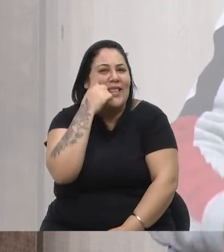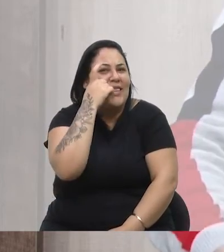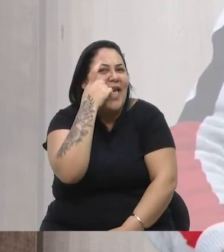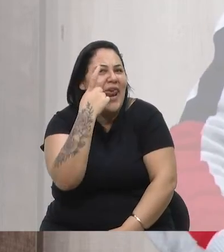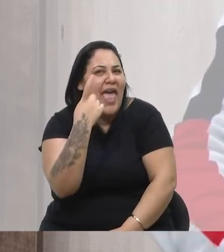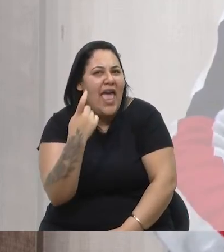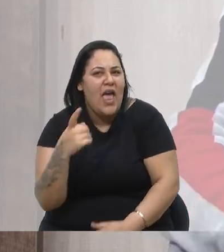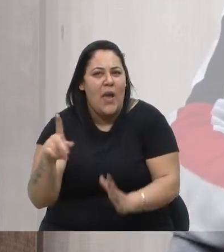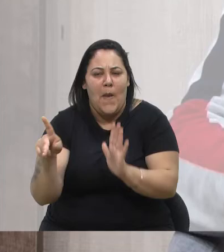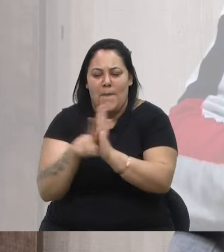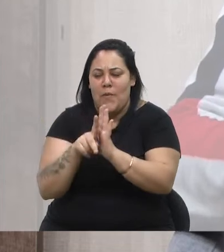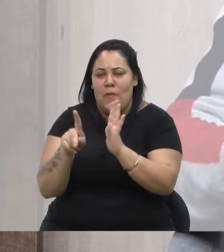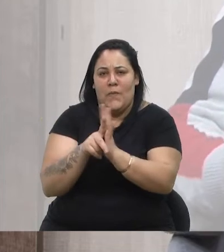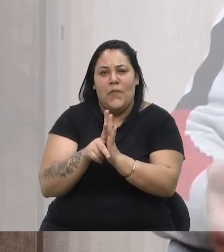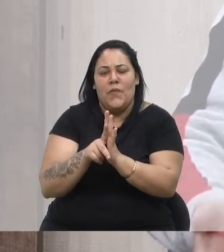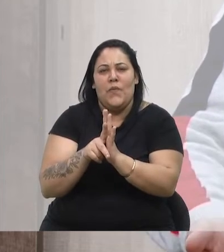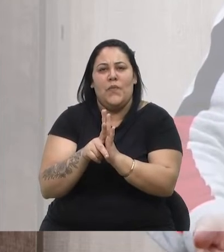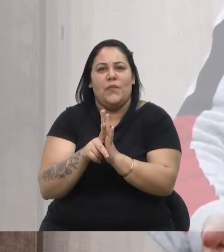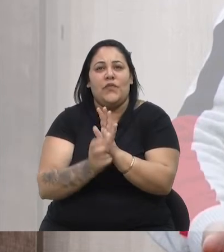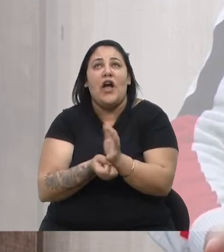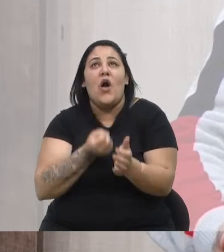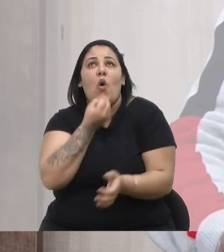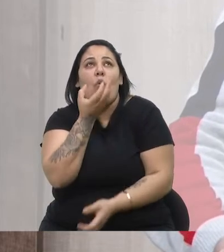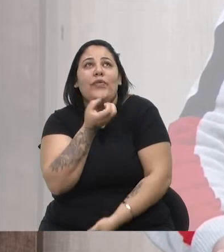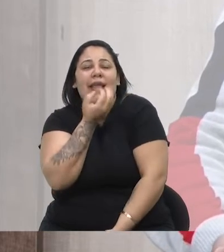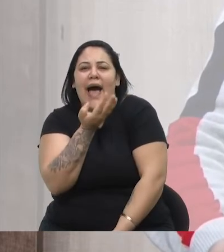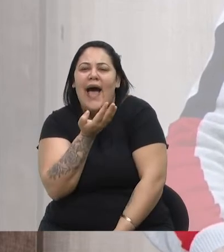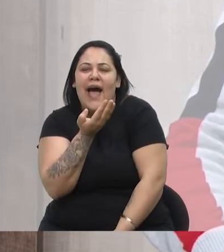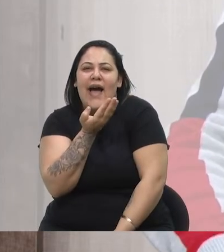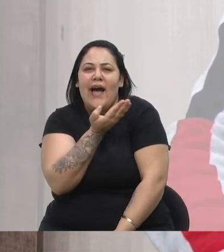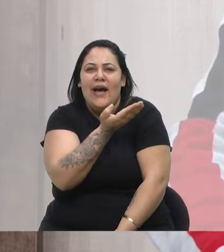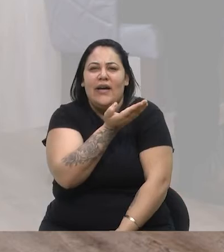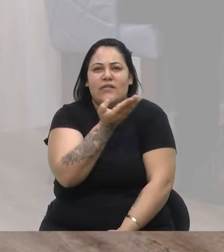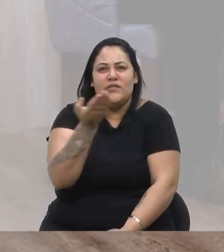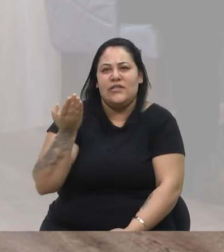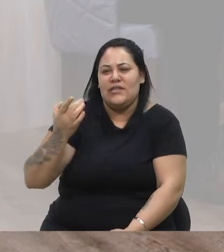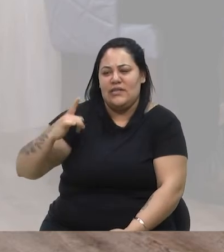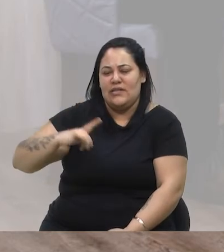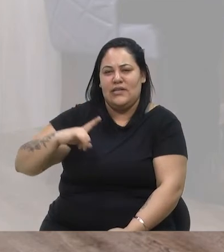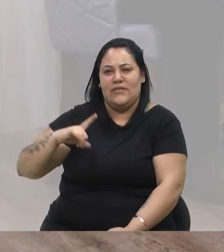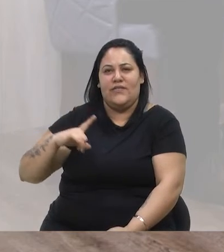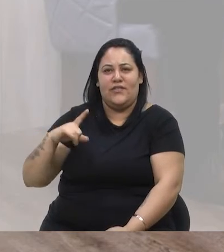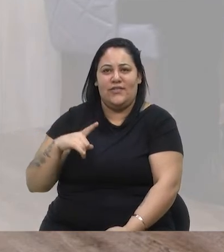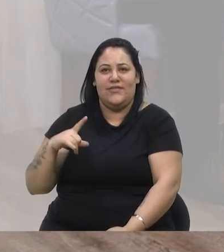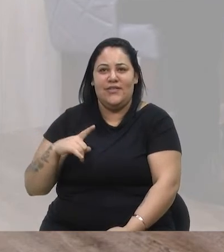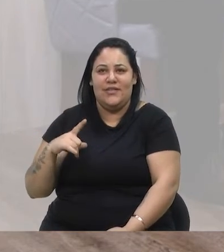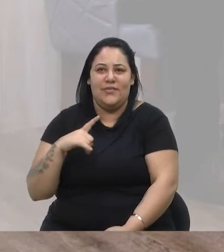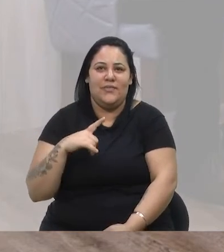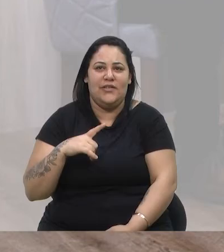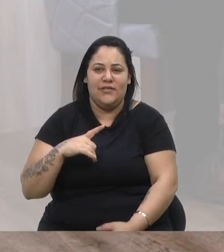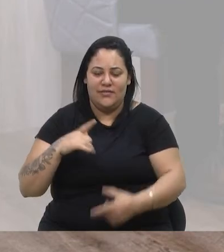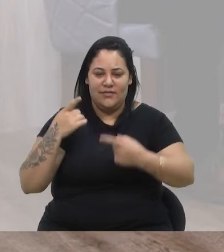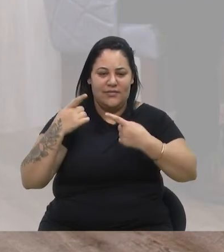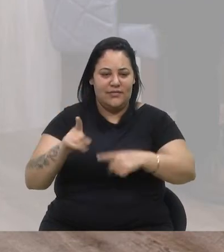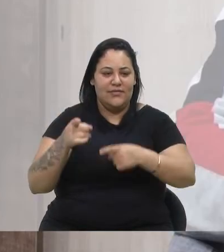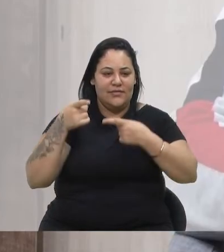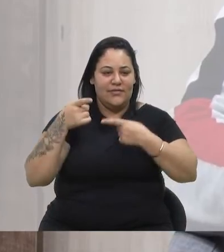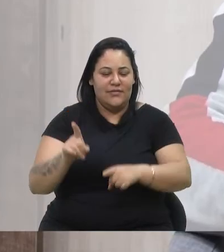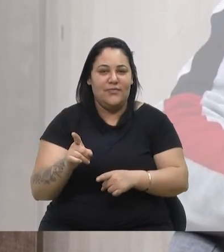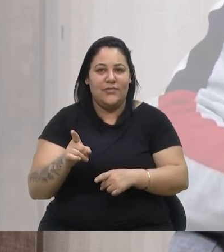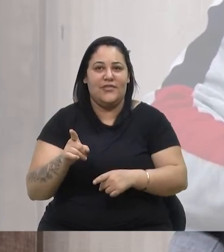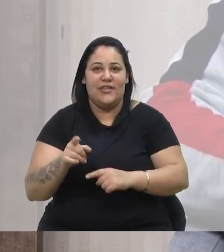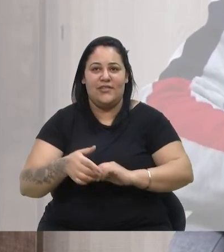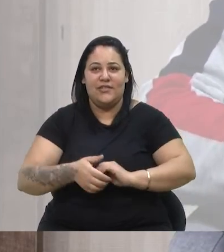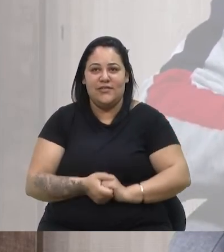Eles entendem, eles se interessam pelo próprio ato da contação? O que mais vocês têm conseguido, de